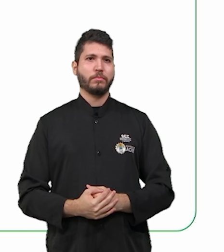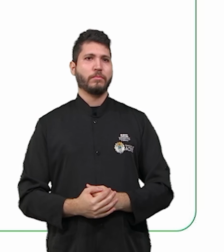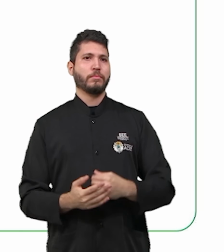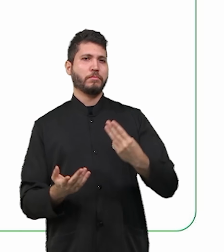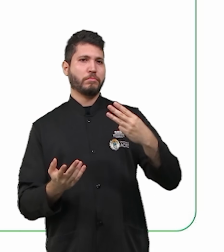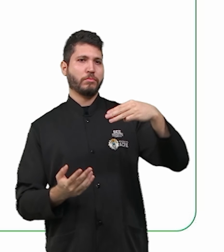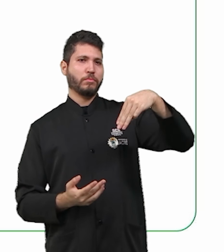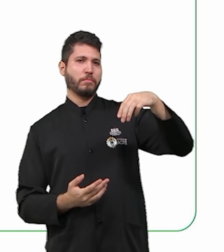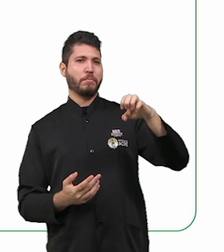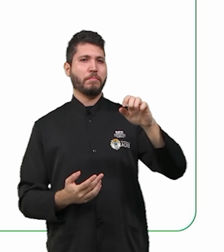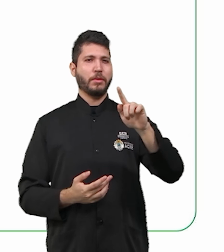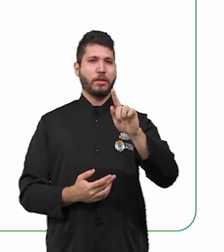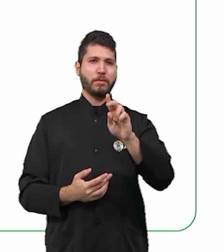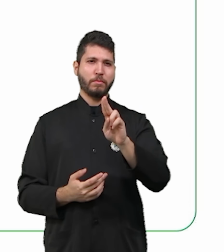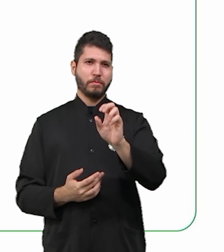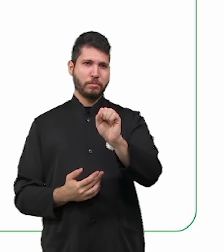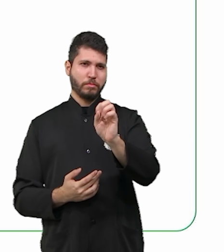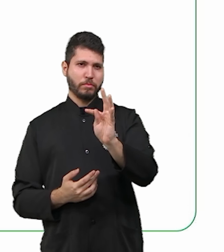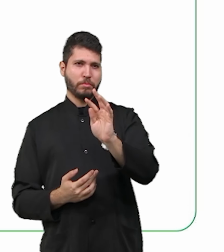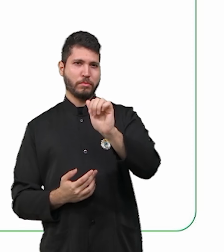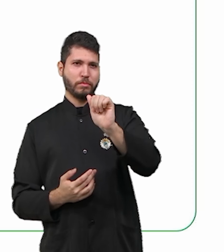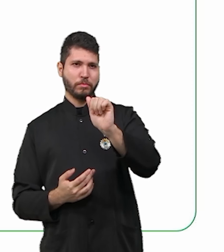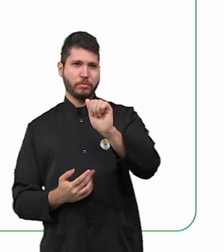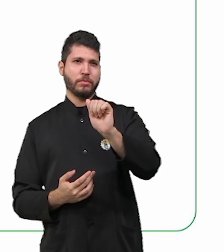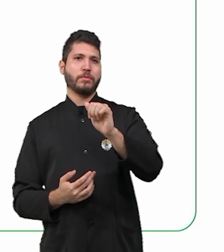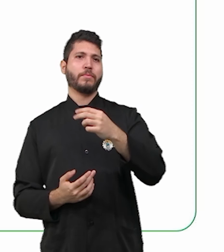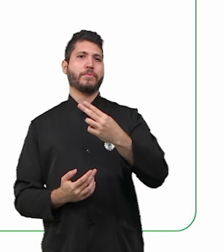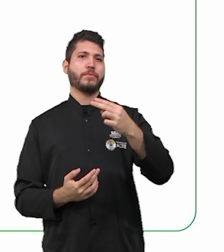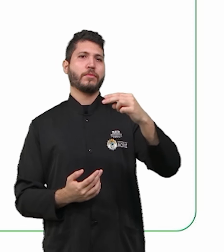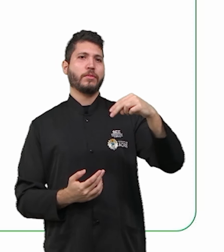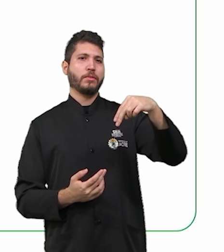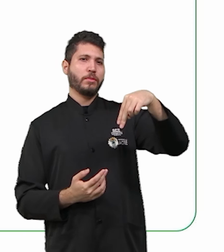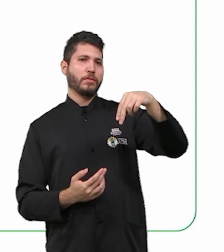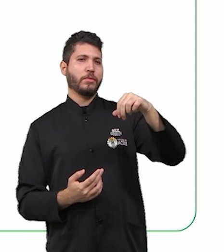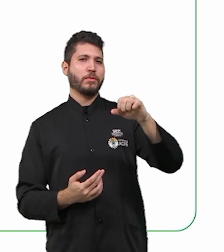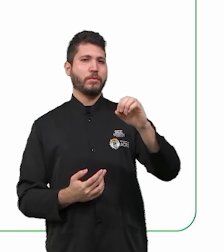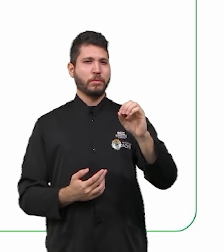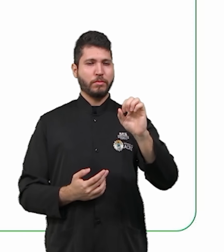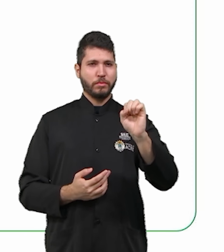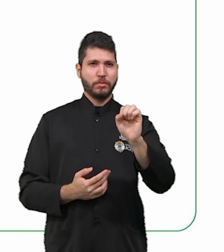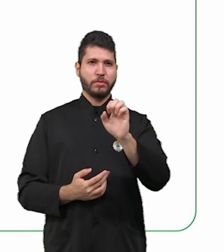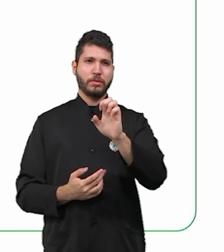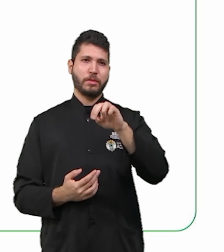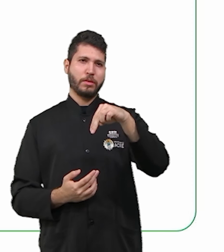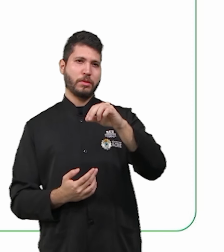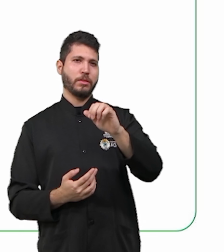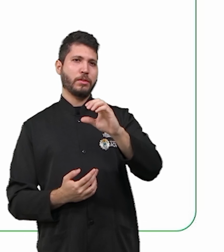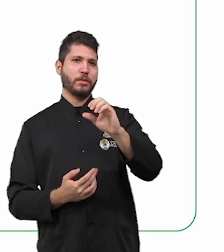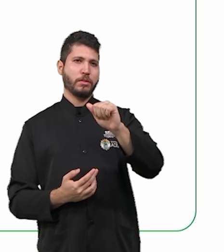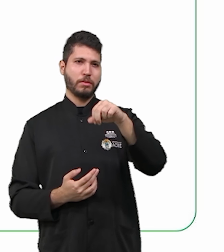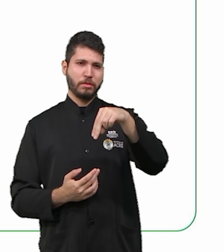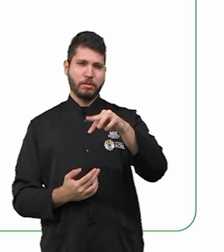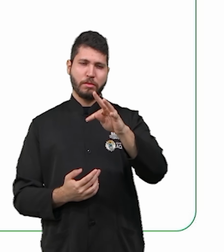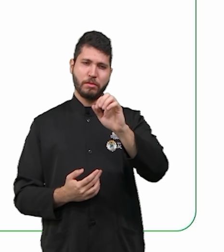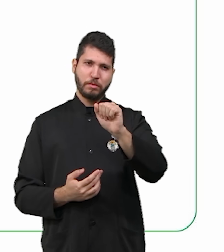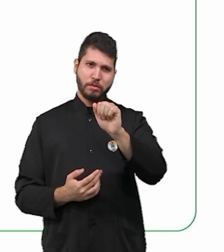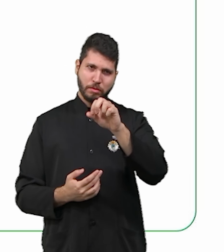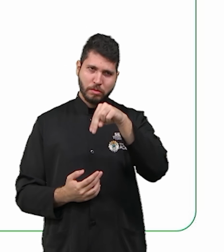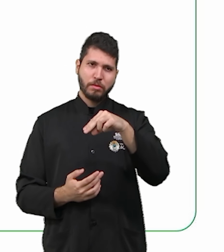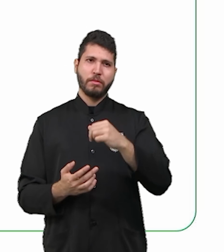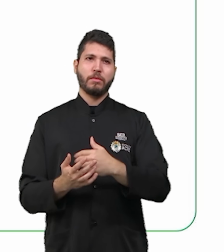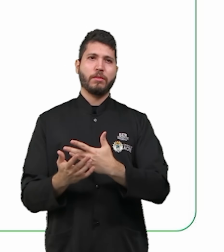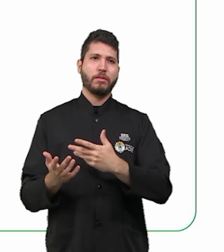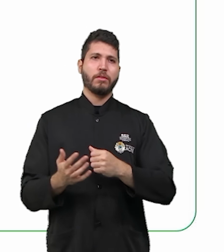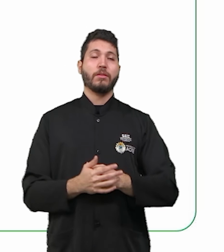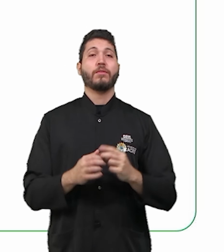yoga, nos encanta las acrobacias, me molesta el prejuízo. O verbo preferir a gente já vai conjugar igual